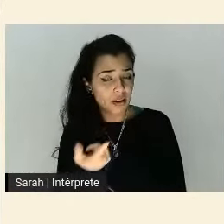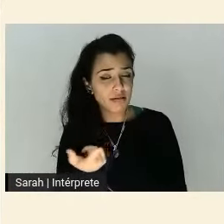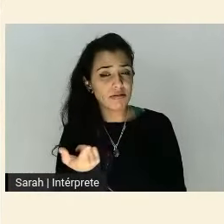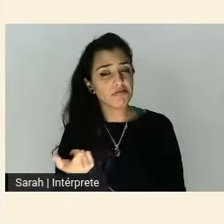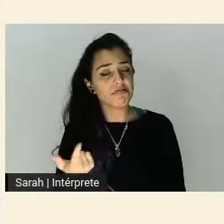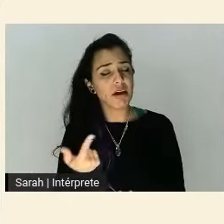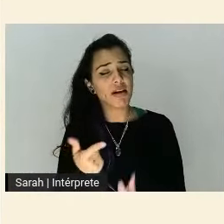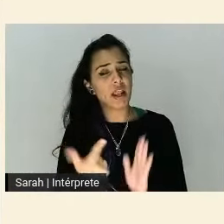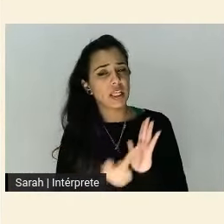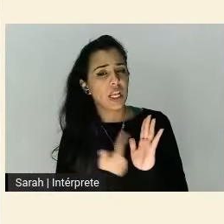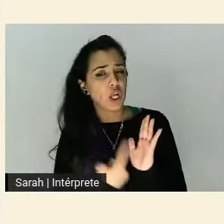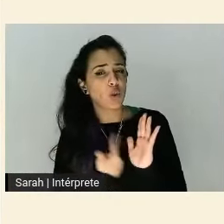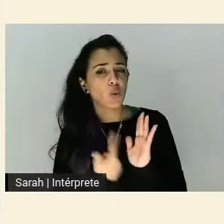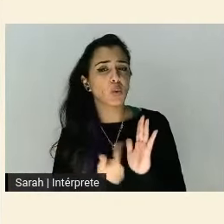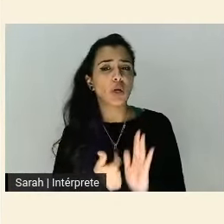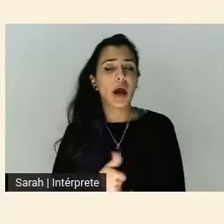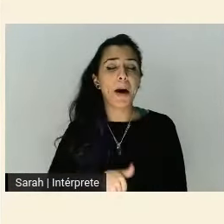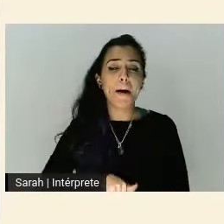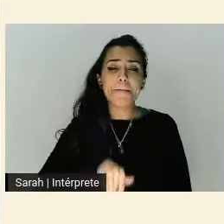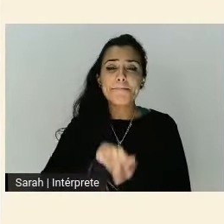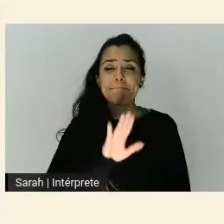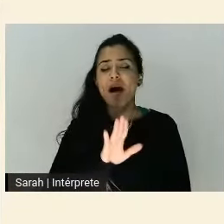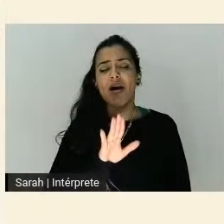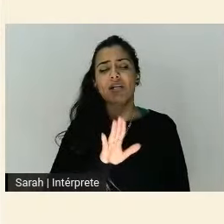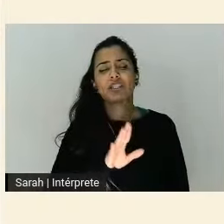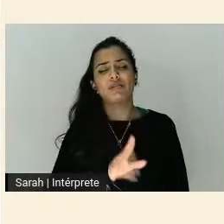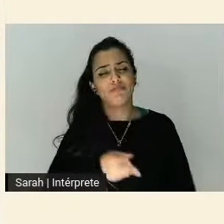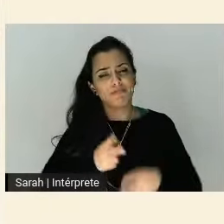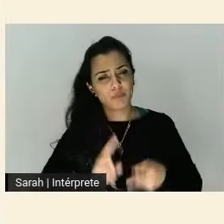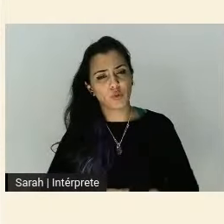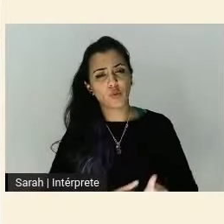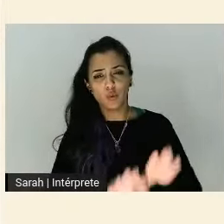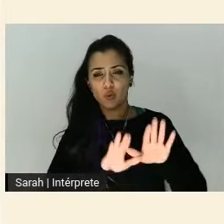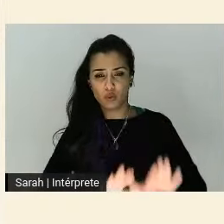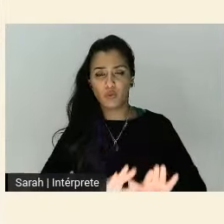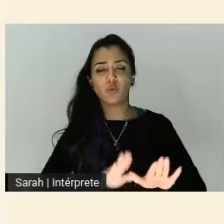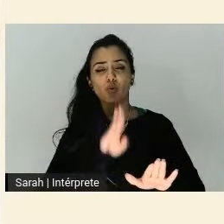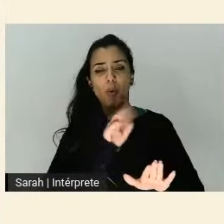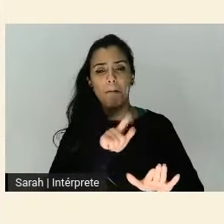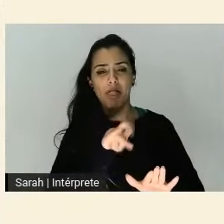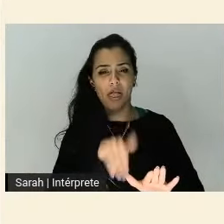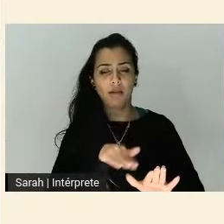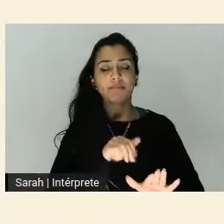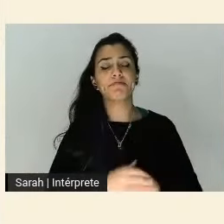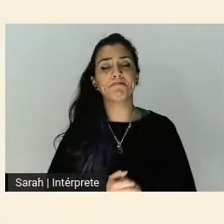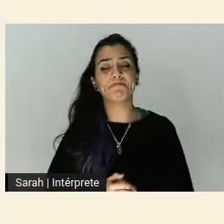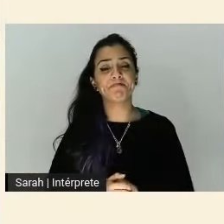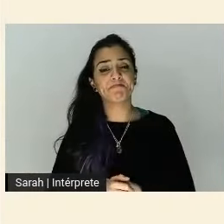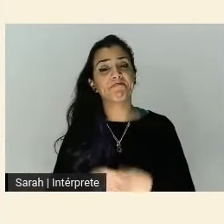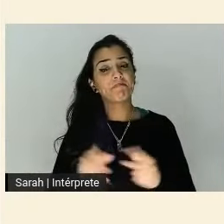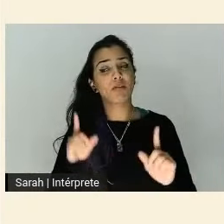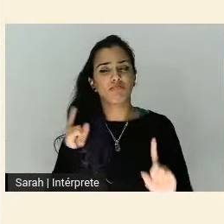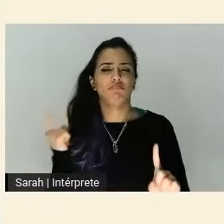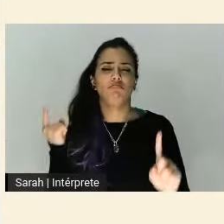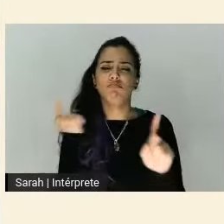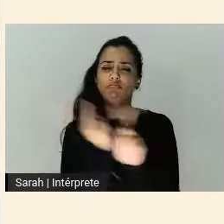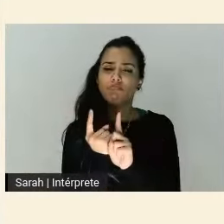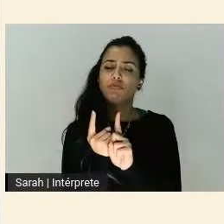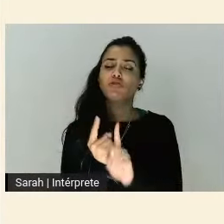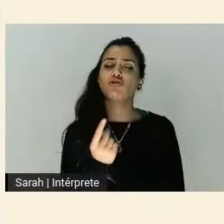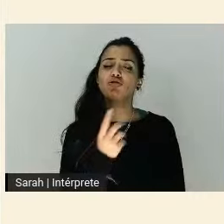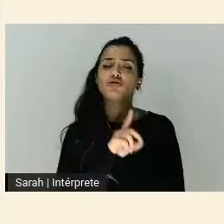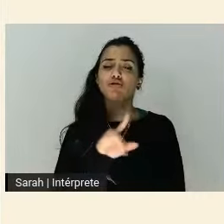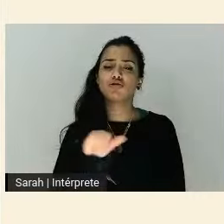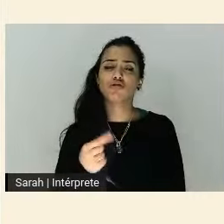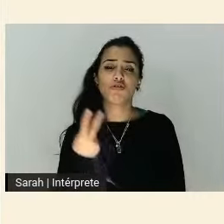não arredou o pé de sua companhia durante o estado em Belém. Esse encontro possibilitou, em 26 de maio,